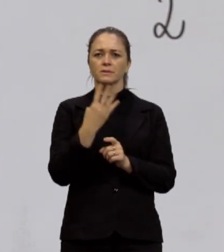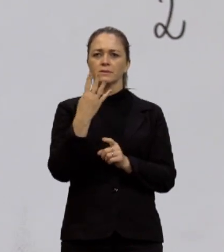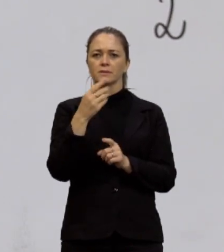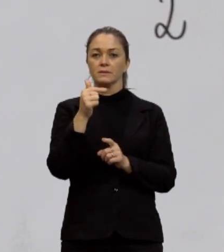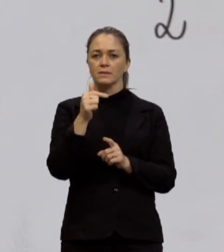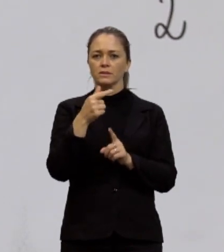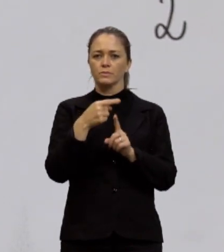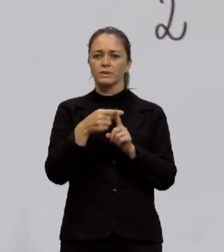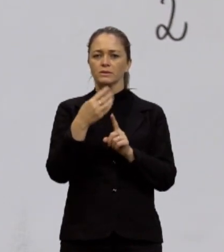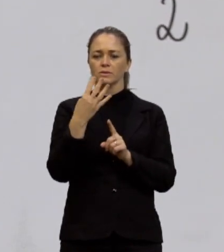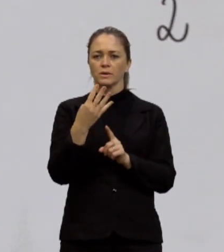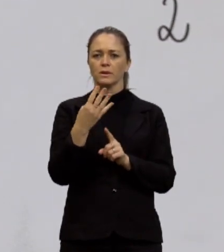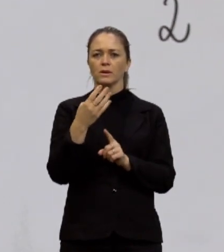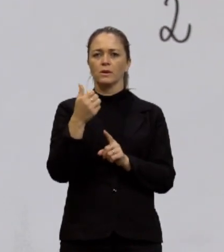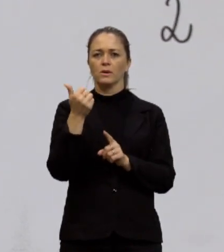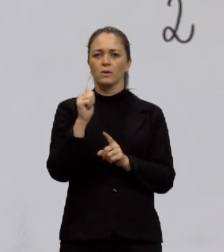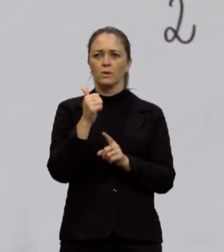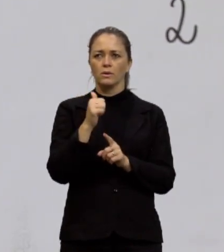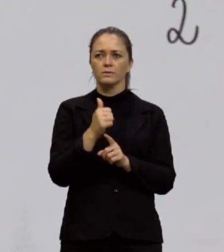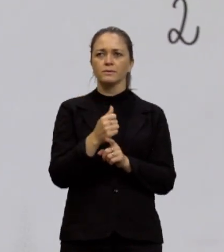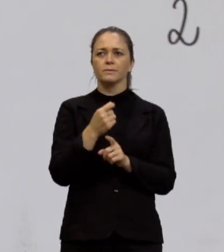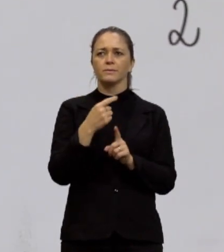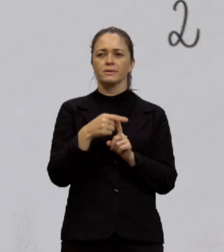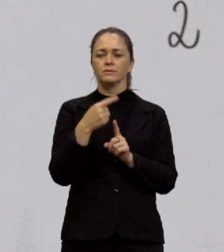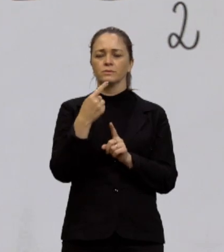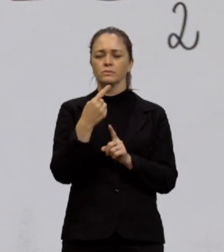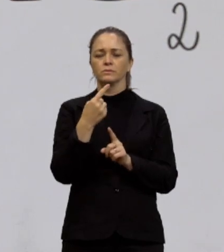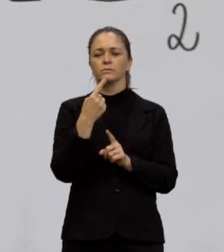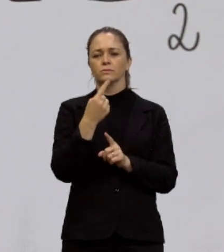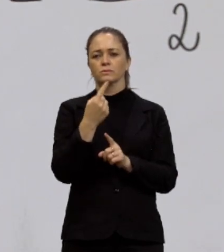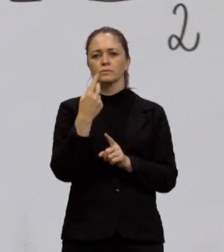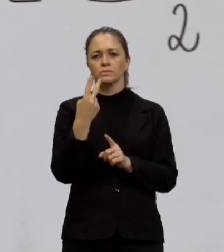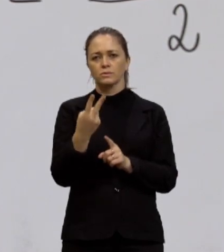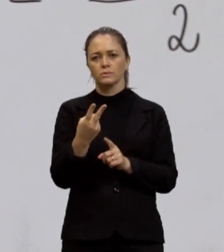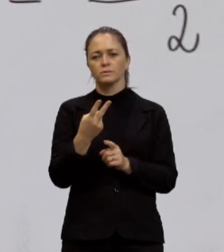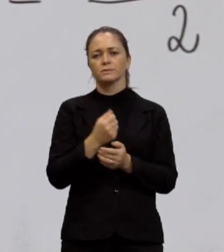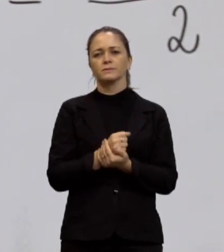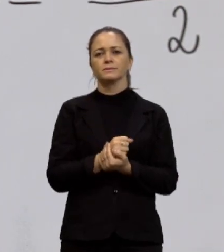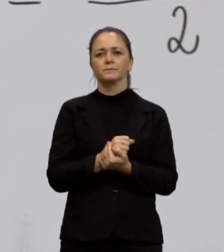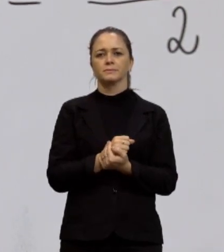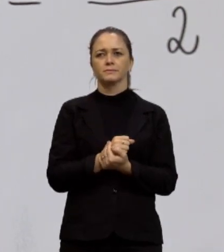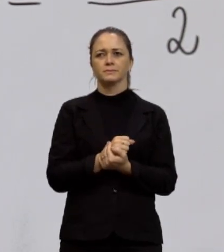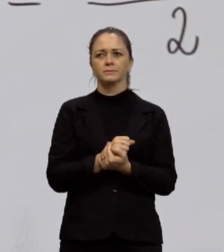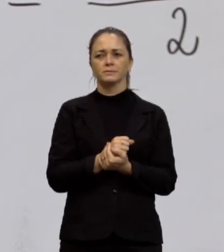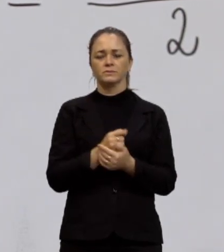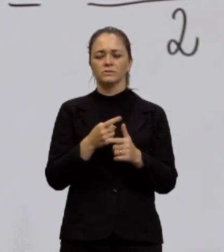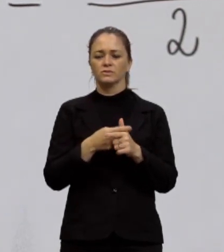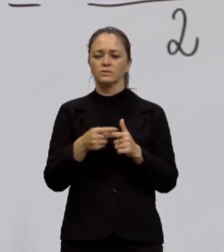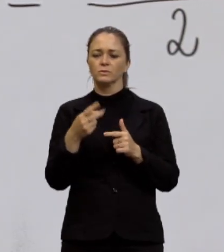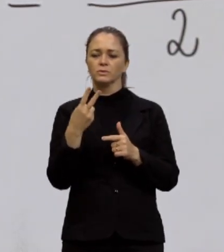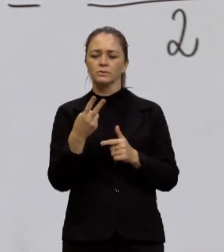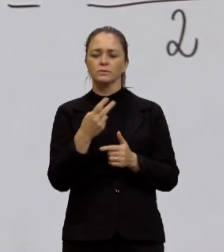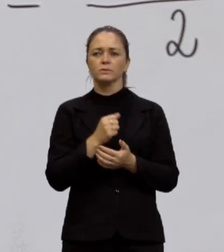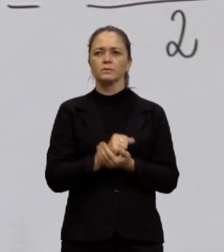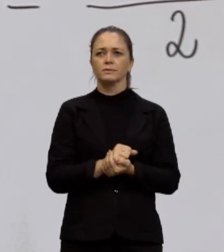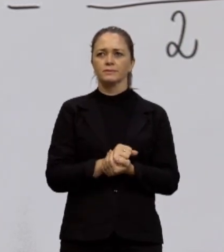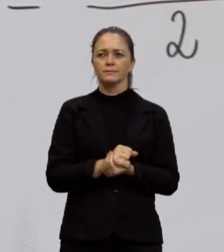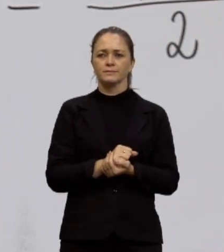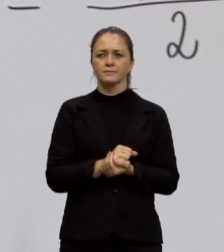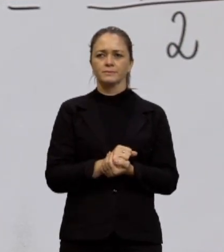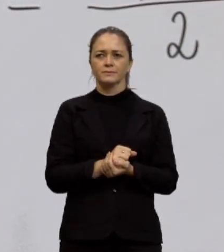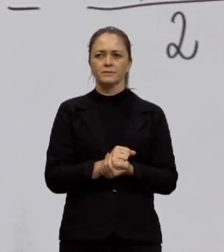4, 11 mais 1, 12. Sobre 2 dividido por